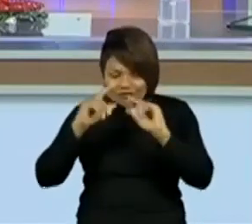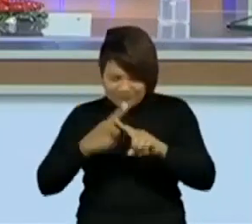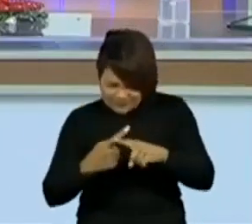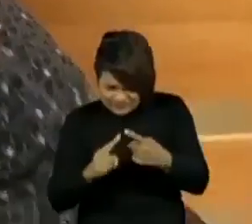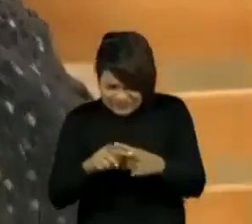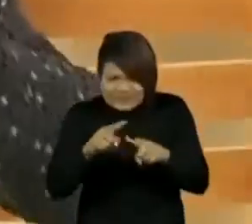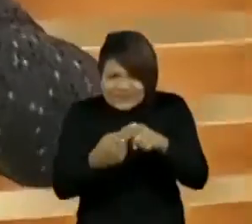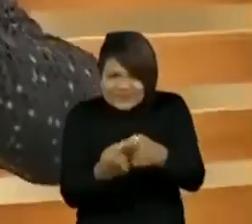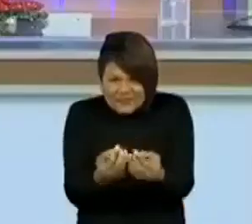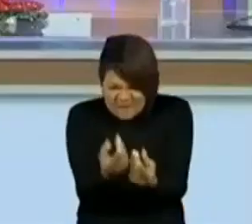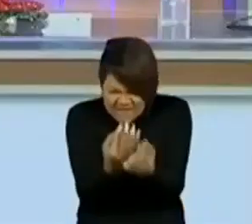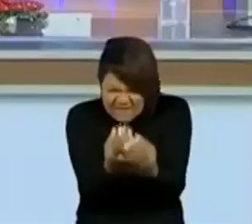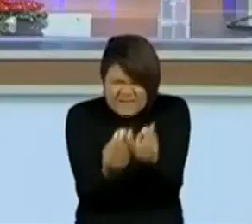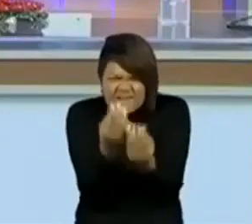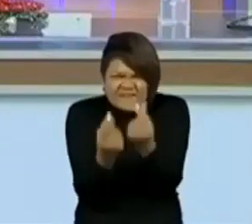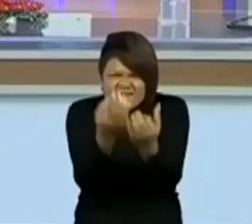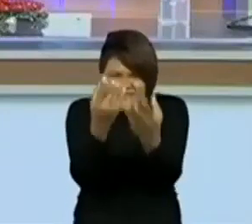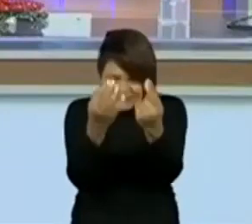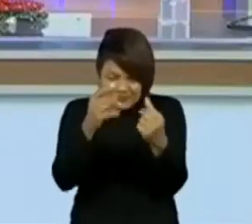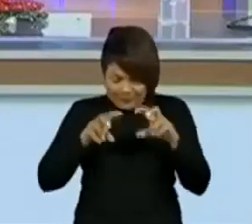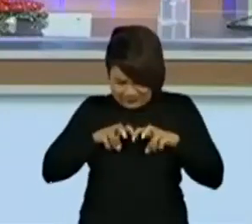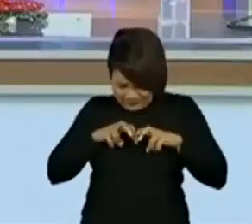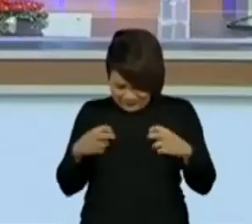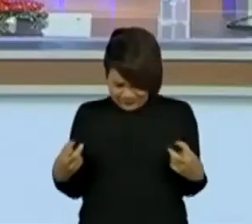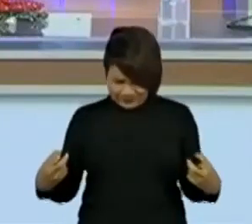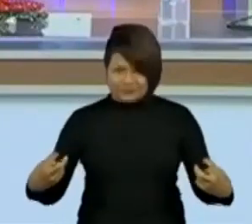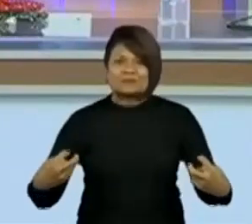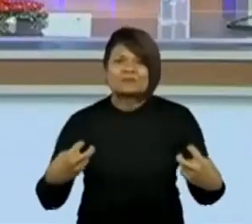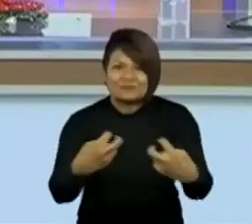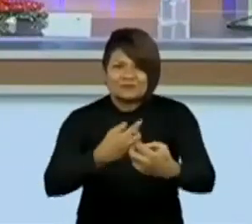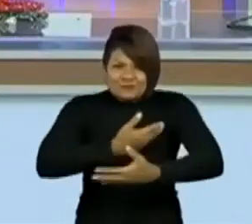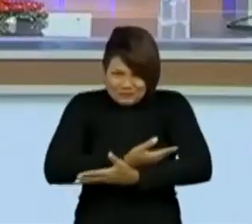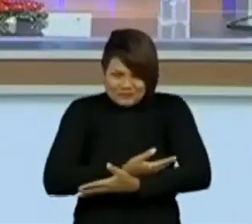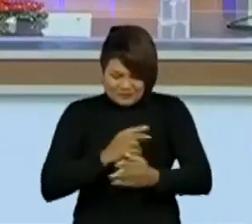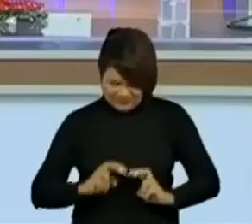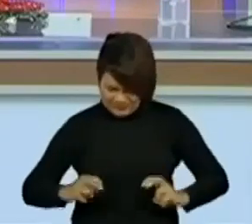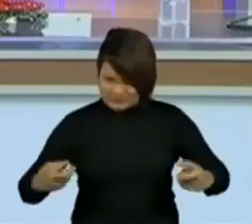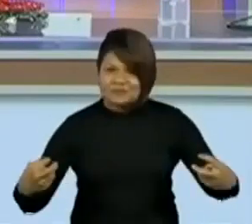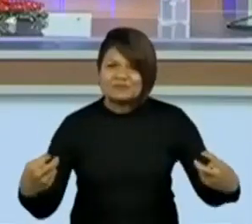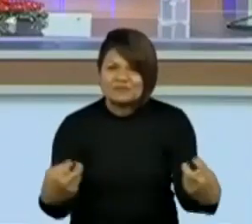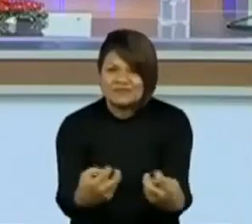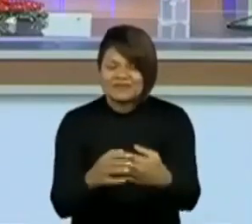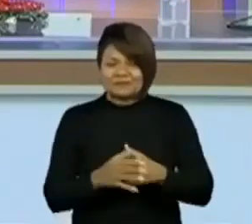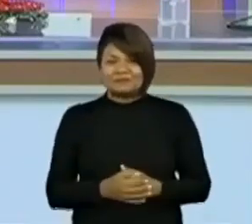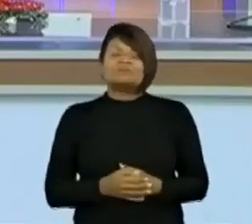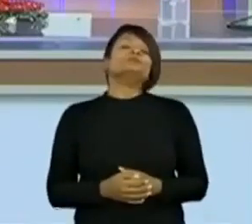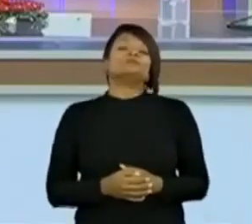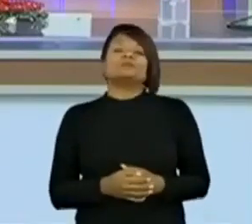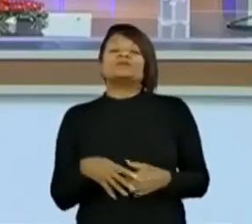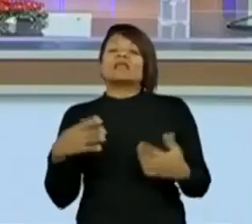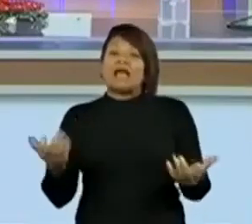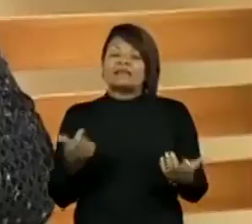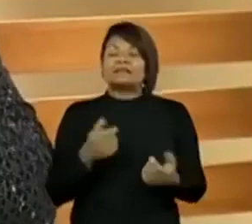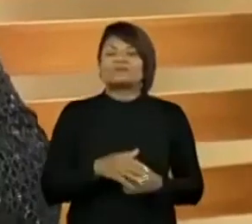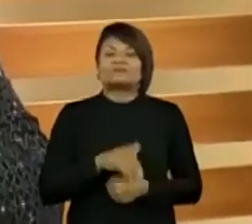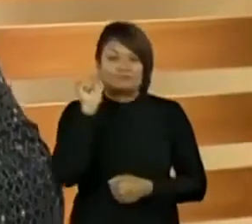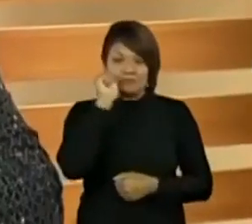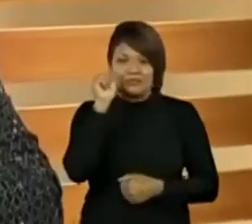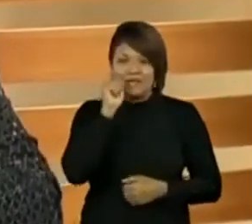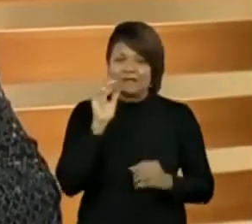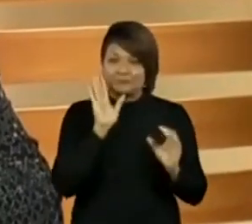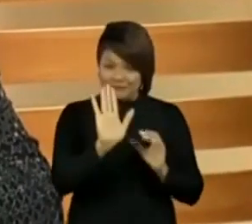se ergueu, eles se sentaram para escutar histórias. E ela então colocou a concha